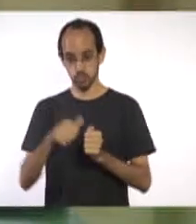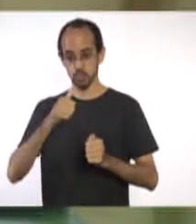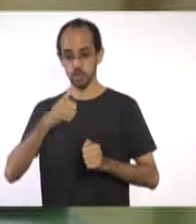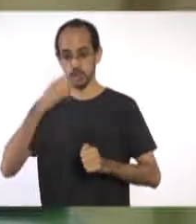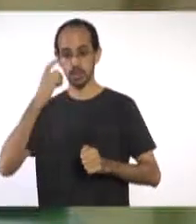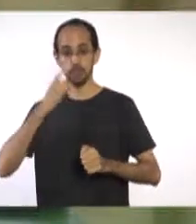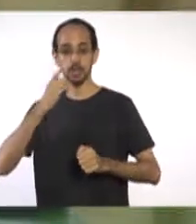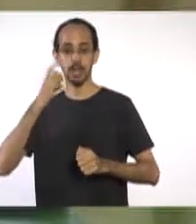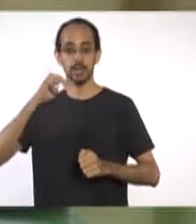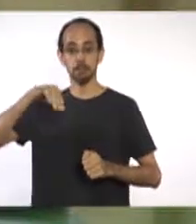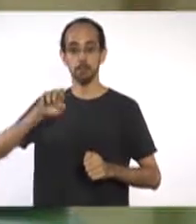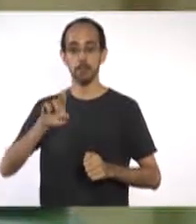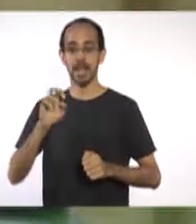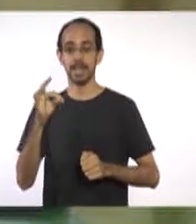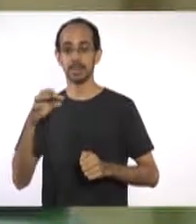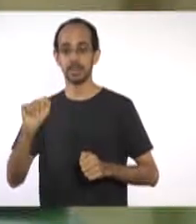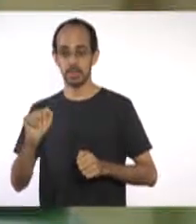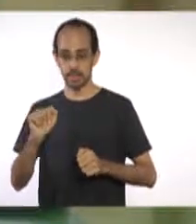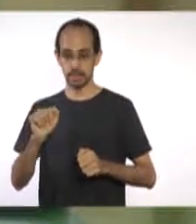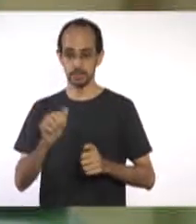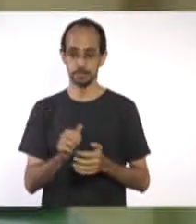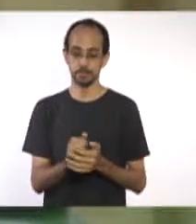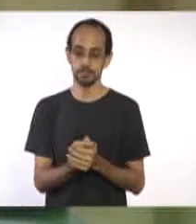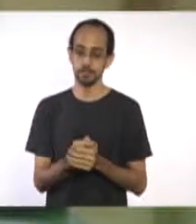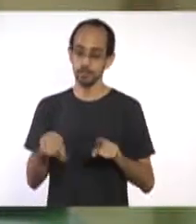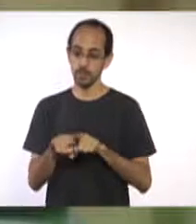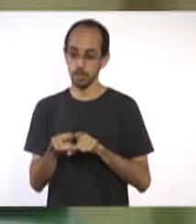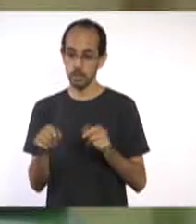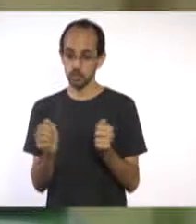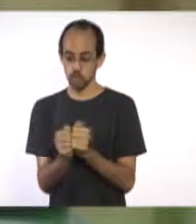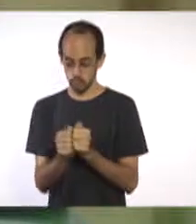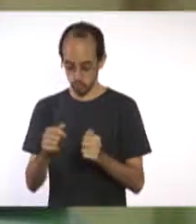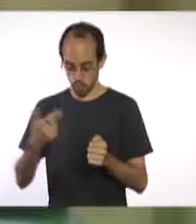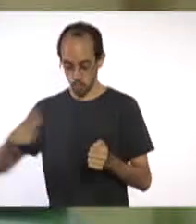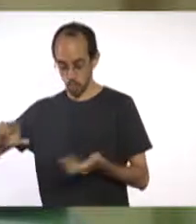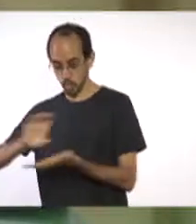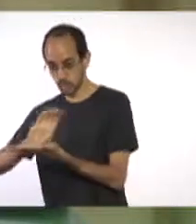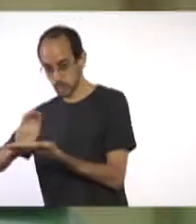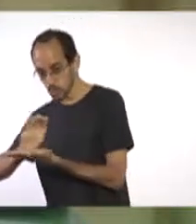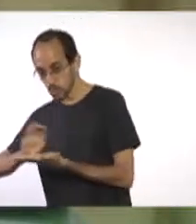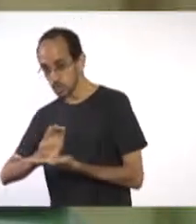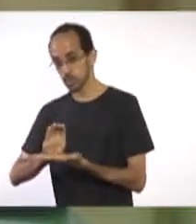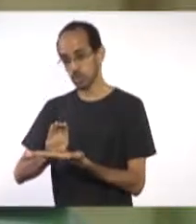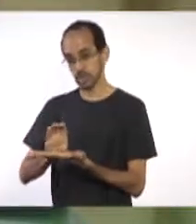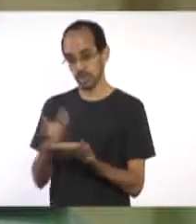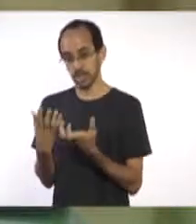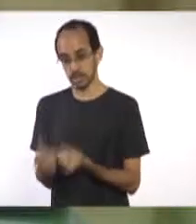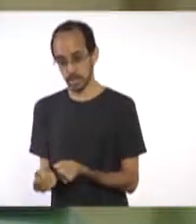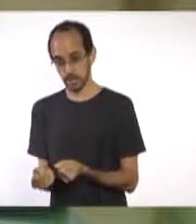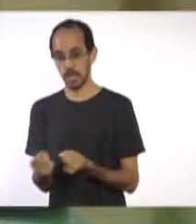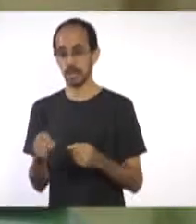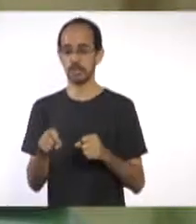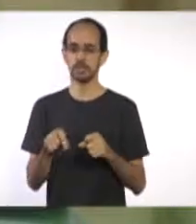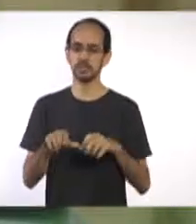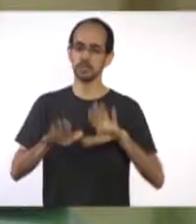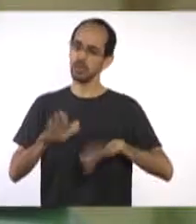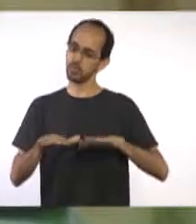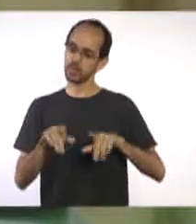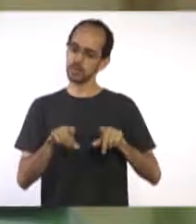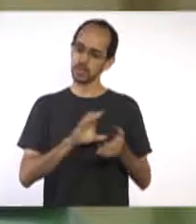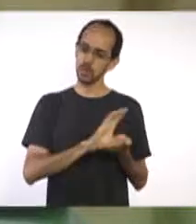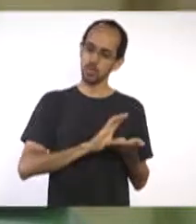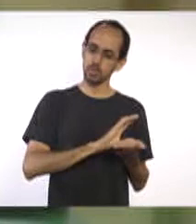de Segurança Pública e outras comissões que deliberarem, quiçá, por exemplo, a Comissão de